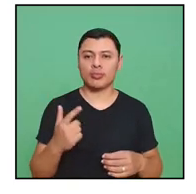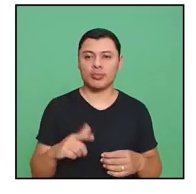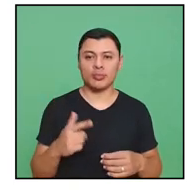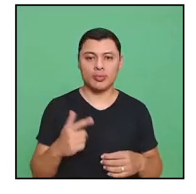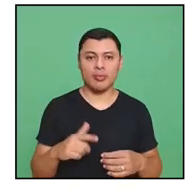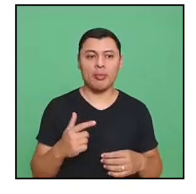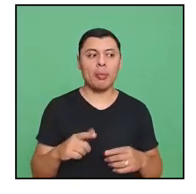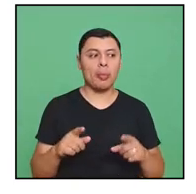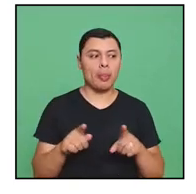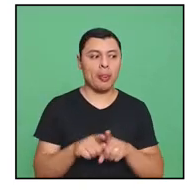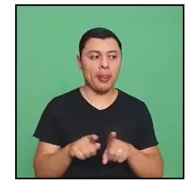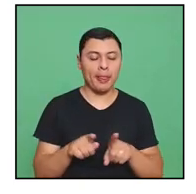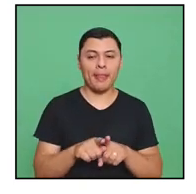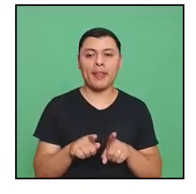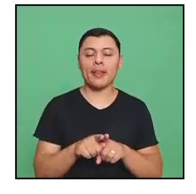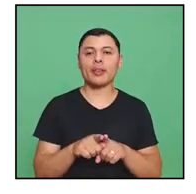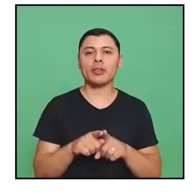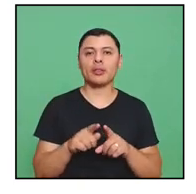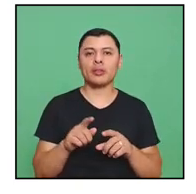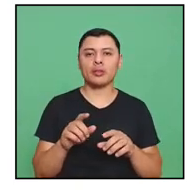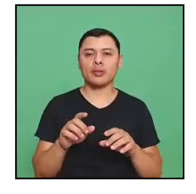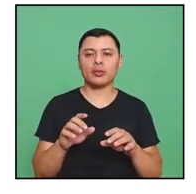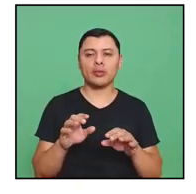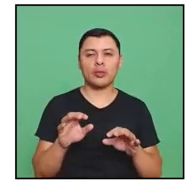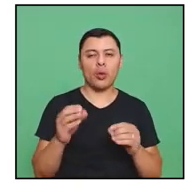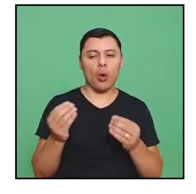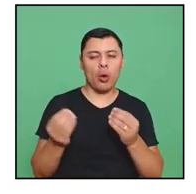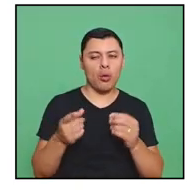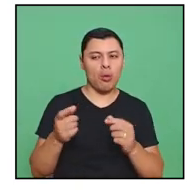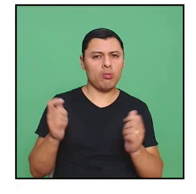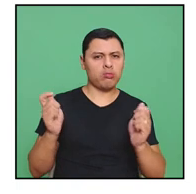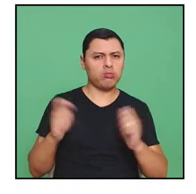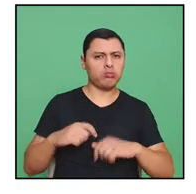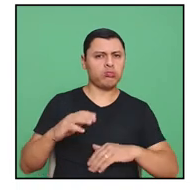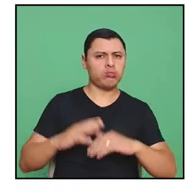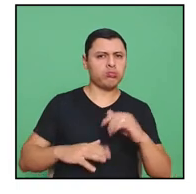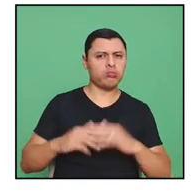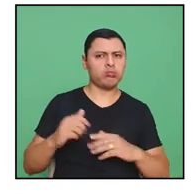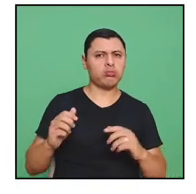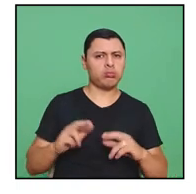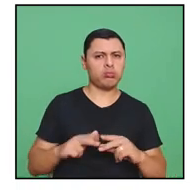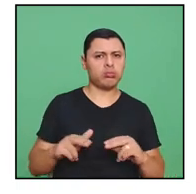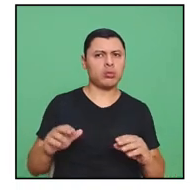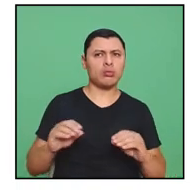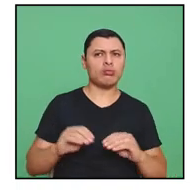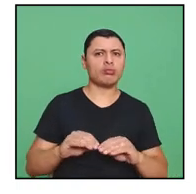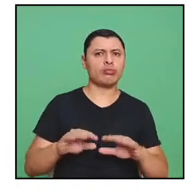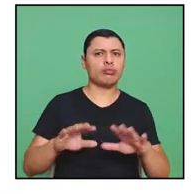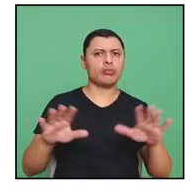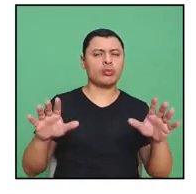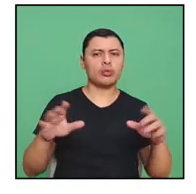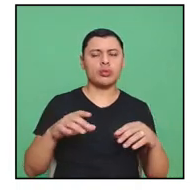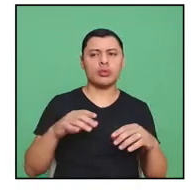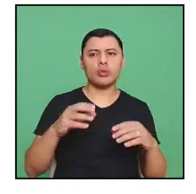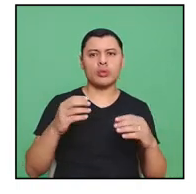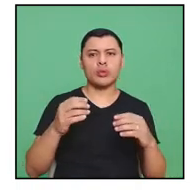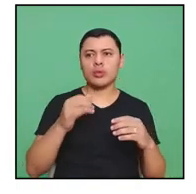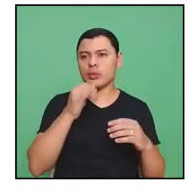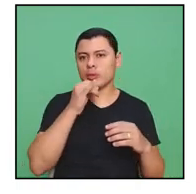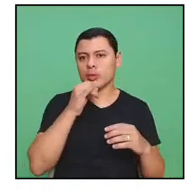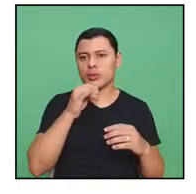que projetar, né, essas potências, e mais sobre efetivar, sabe? Mais sobre mintar alguma coisa